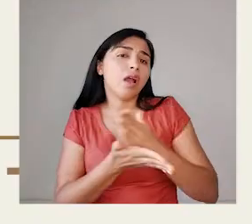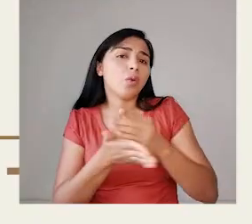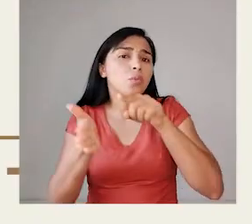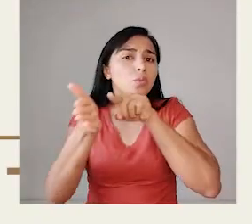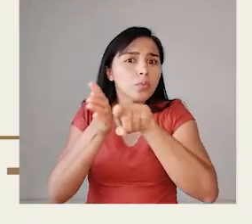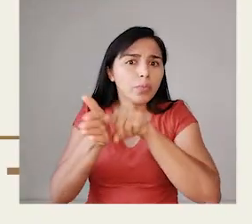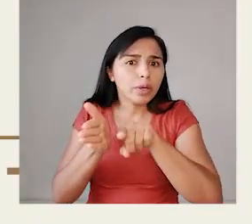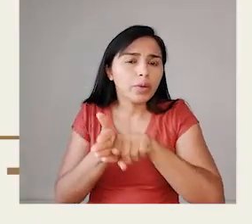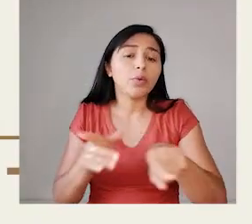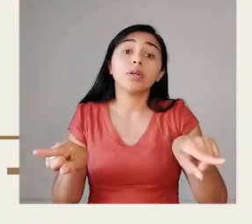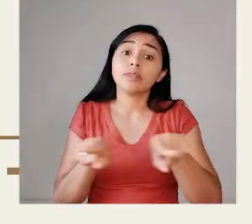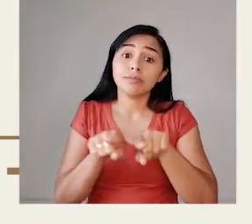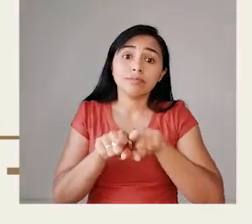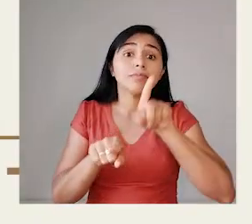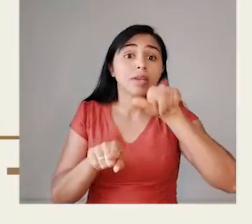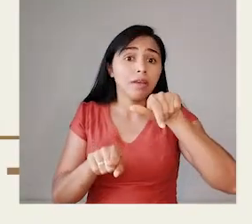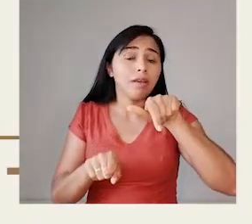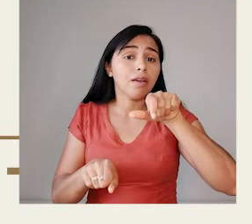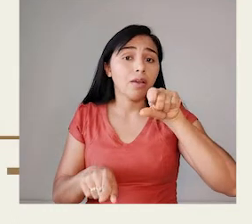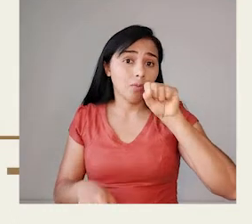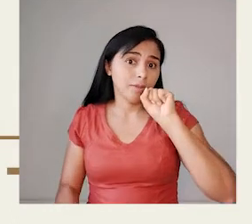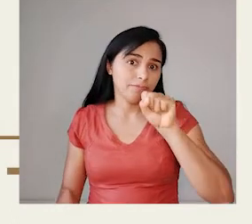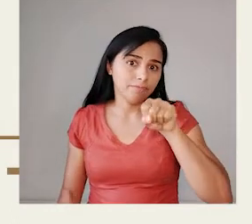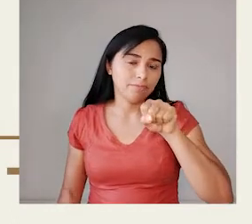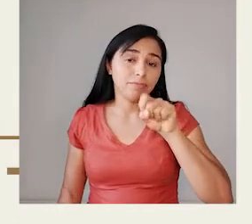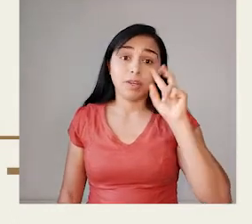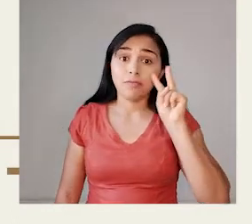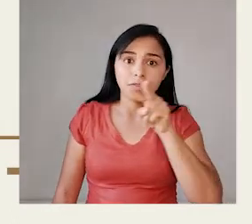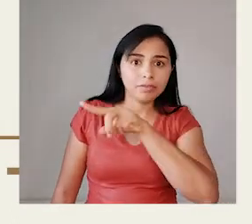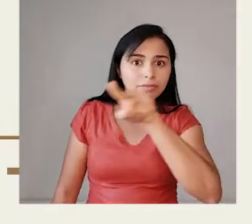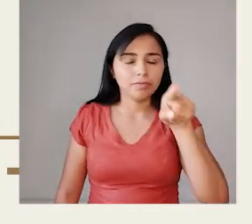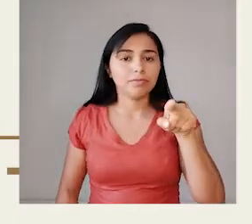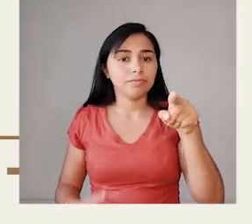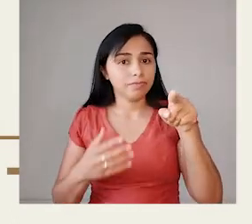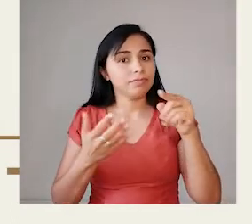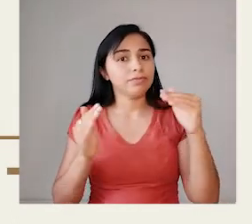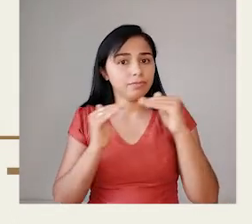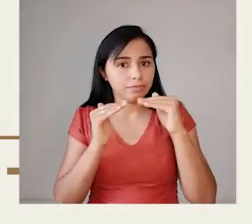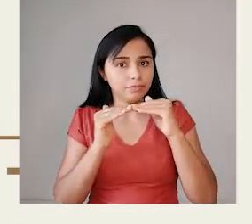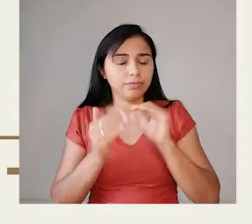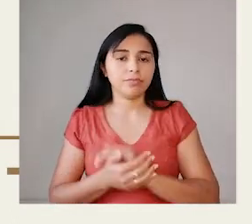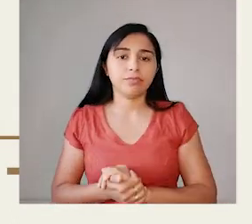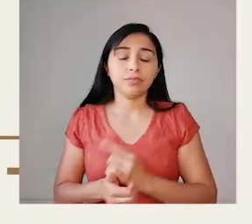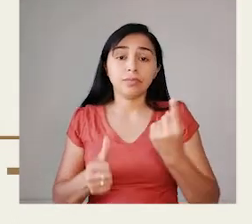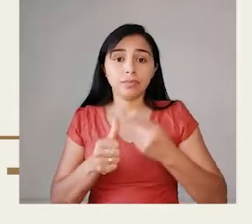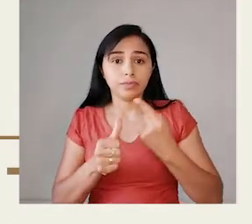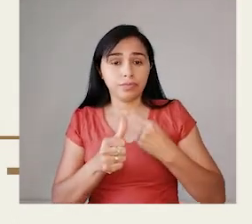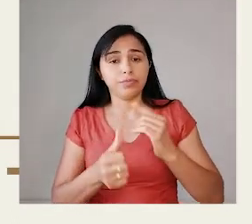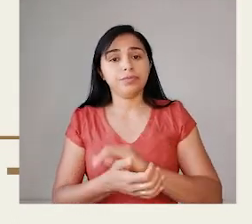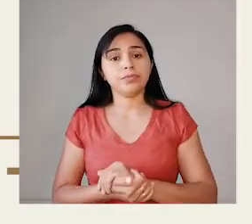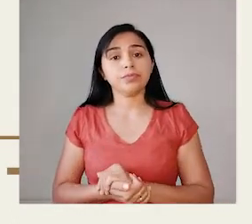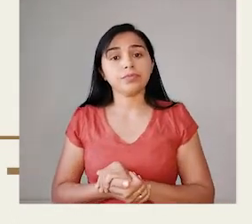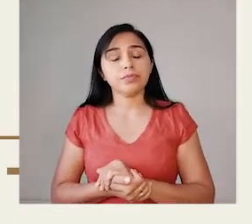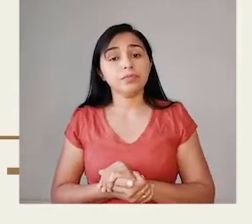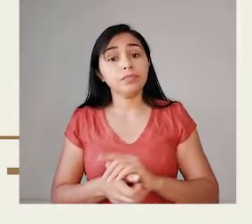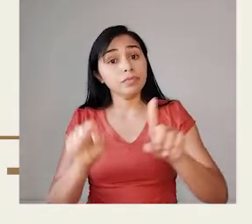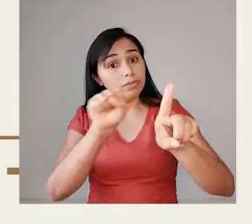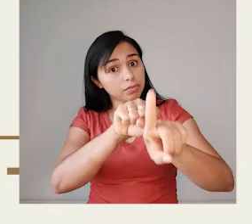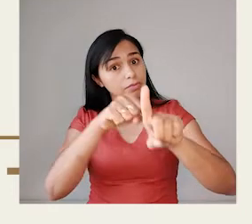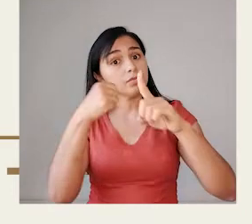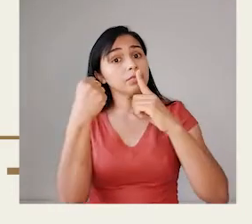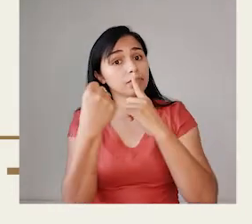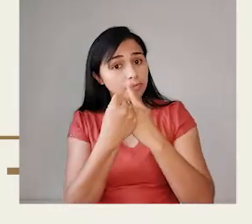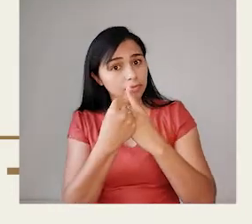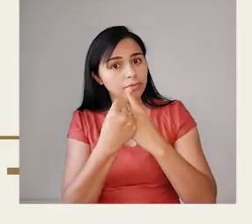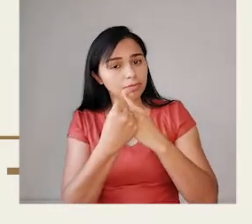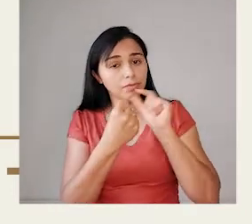afirmações, só para ver se vocês concordam. Primeiro, a sociedade em que a ovelha vive e morre